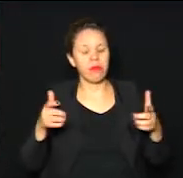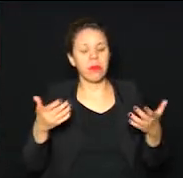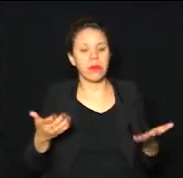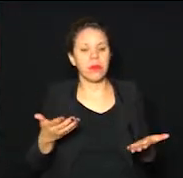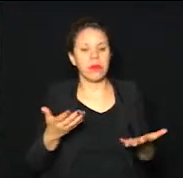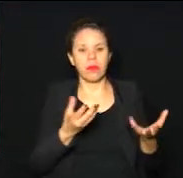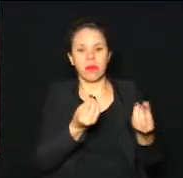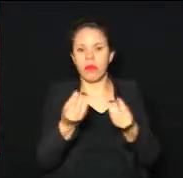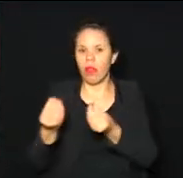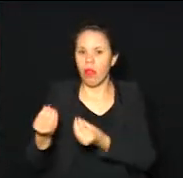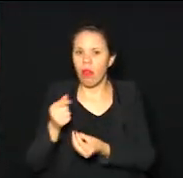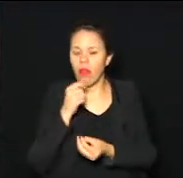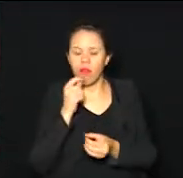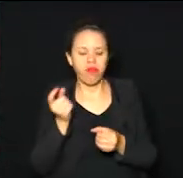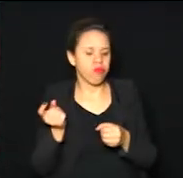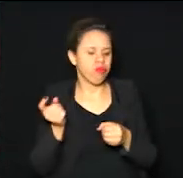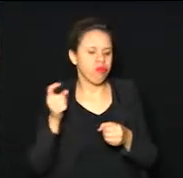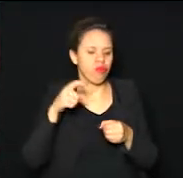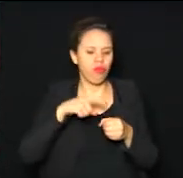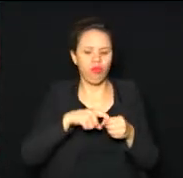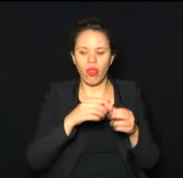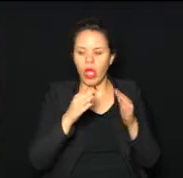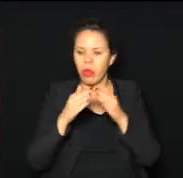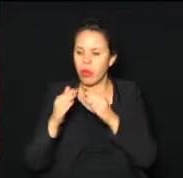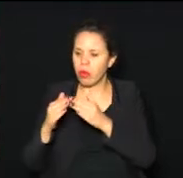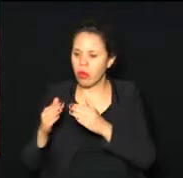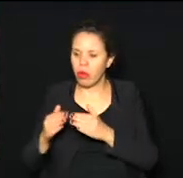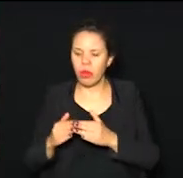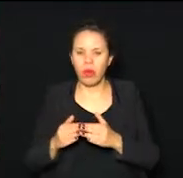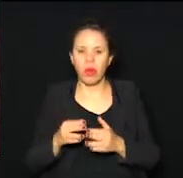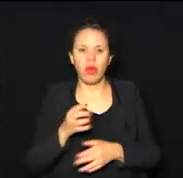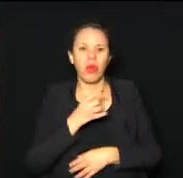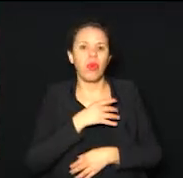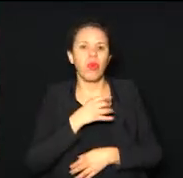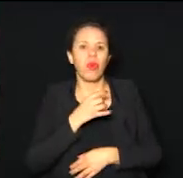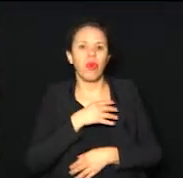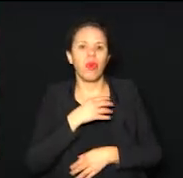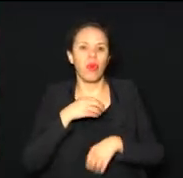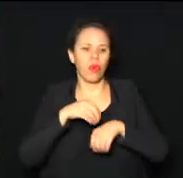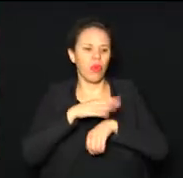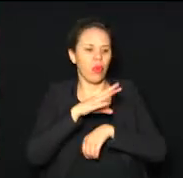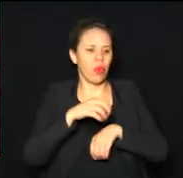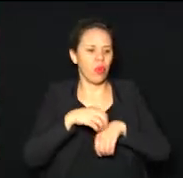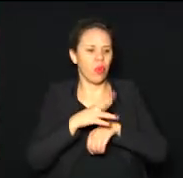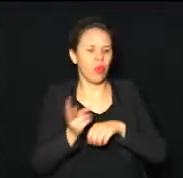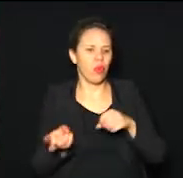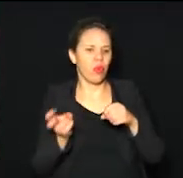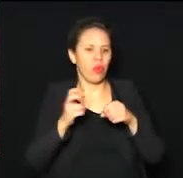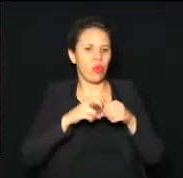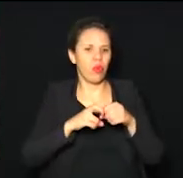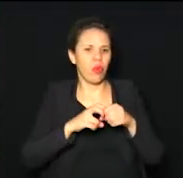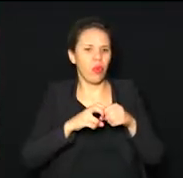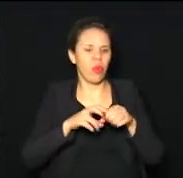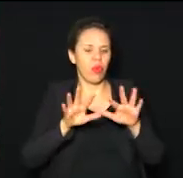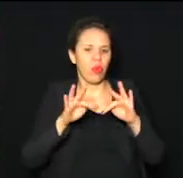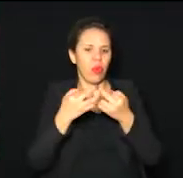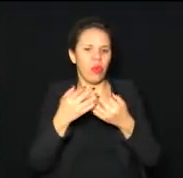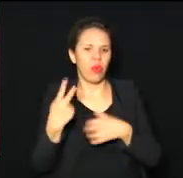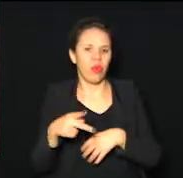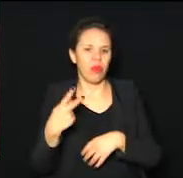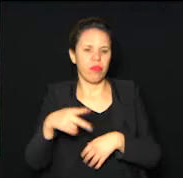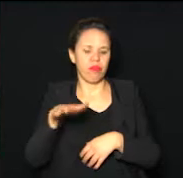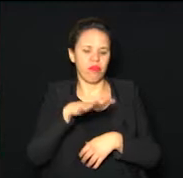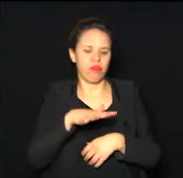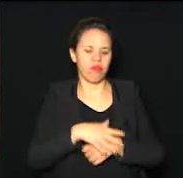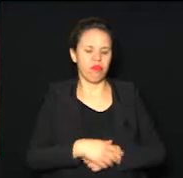Muitos não retornam para suas casas com medo de levar o vírus para o interior da sua família, né?